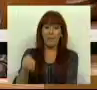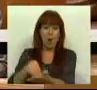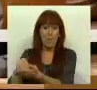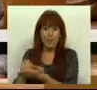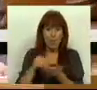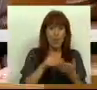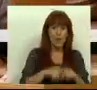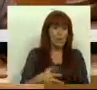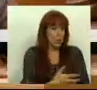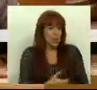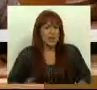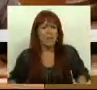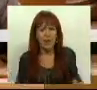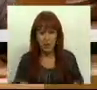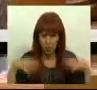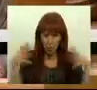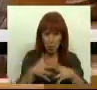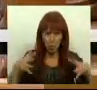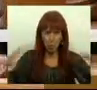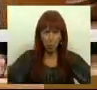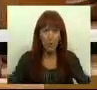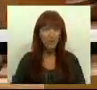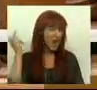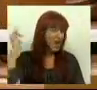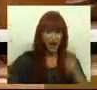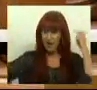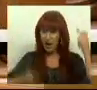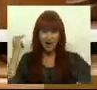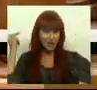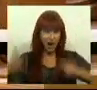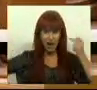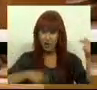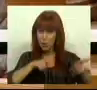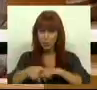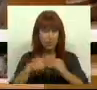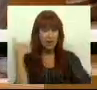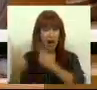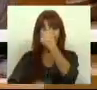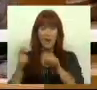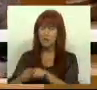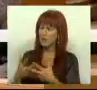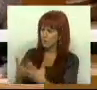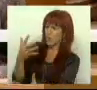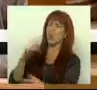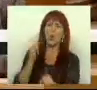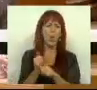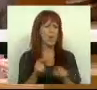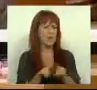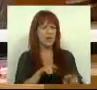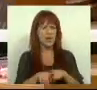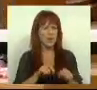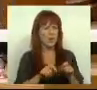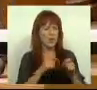pobreza e no desemprego galopante. São décadas de políticas, umas vezes mais intensamente, outras vezes